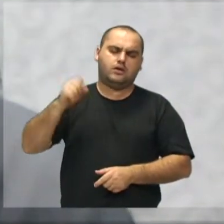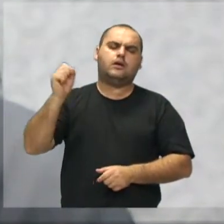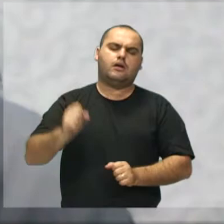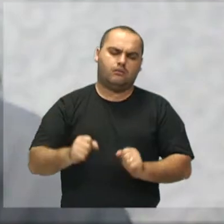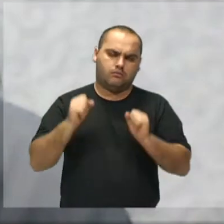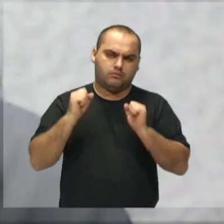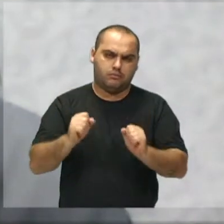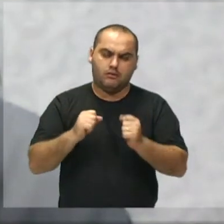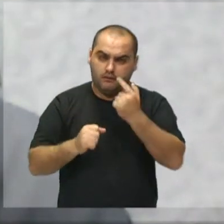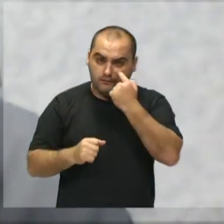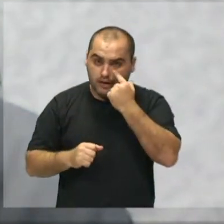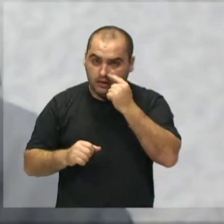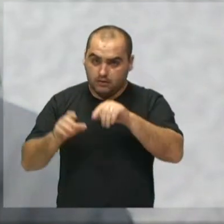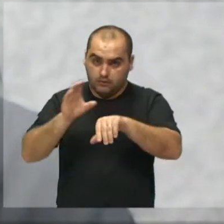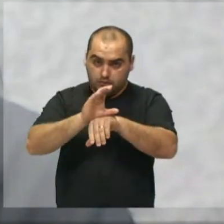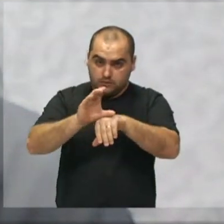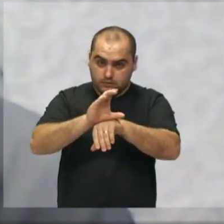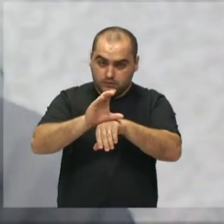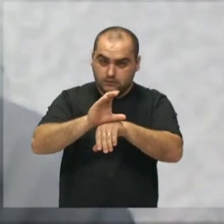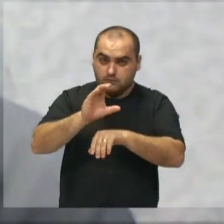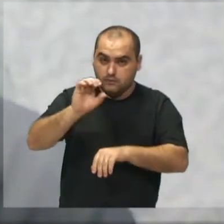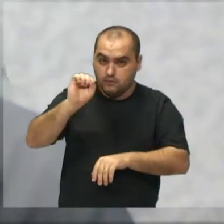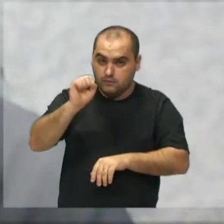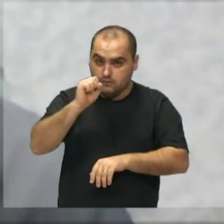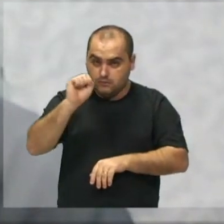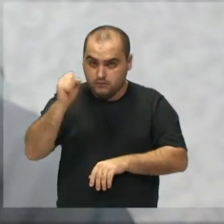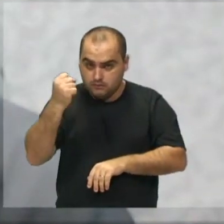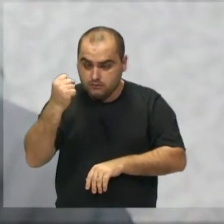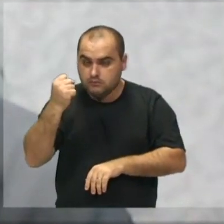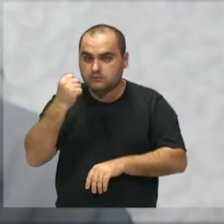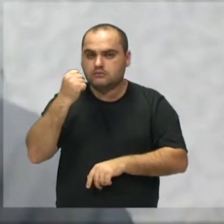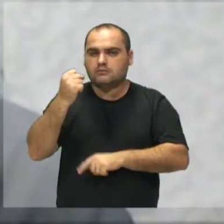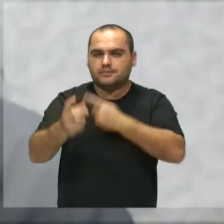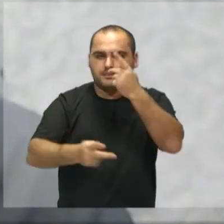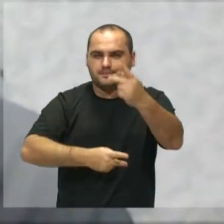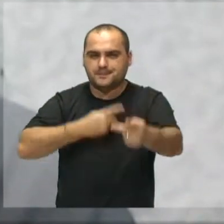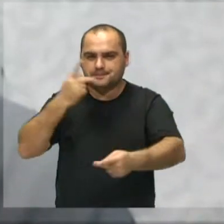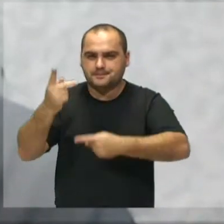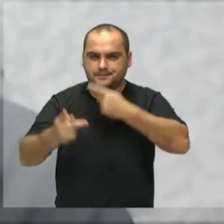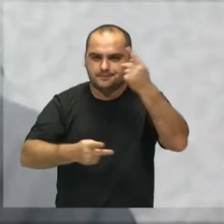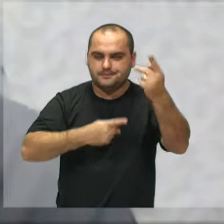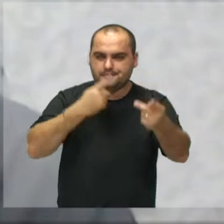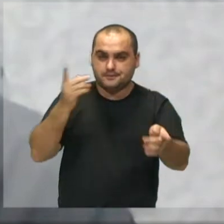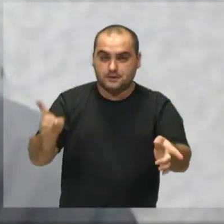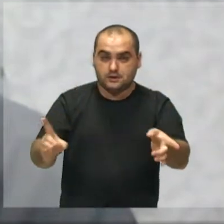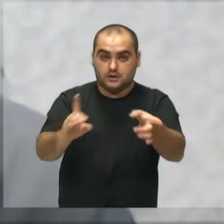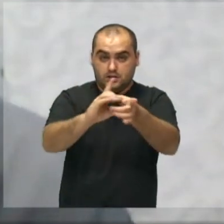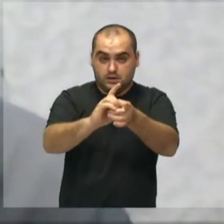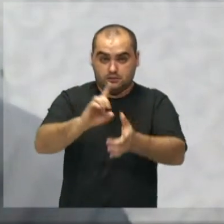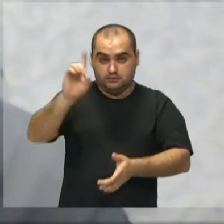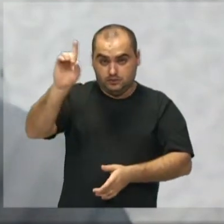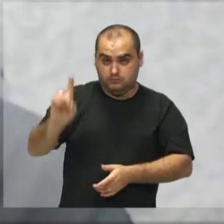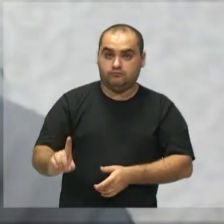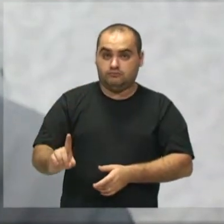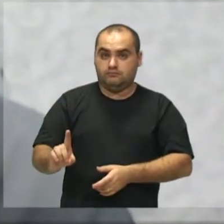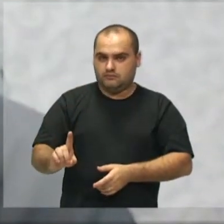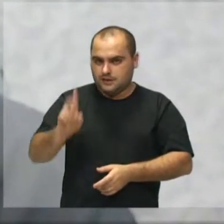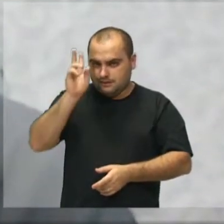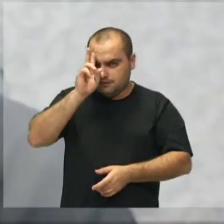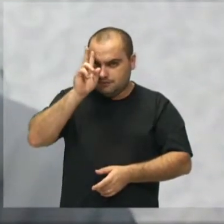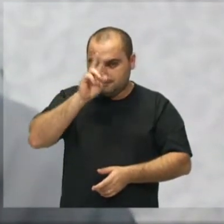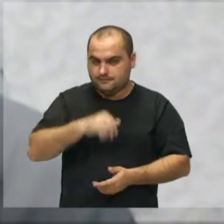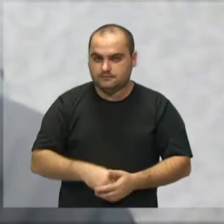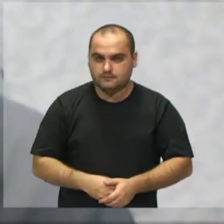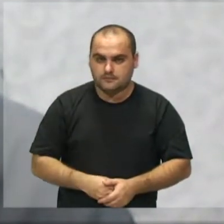depois da Constituição de 88, nós falávamos muito de Estado democrático de direito. Como